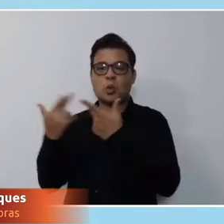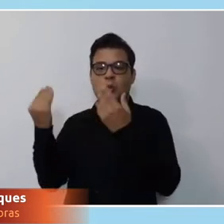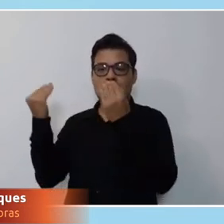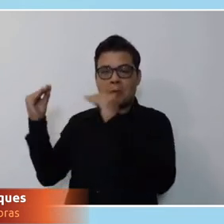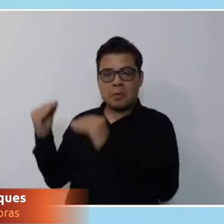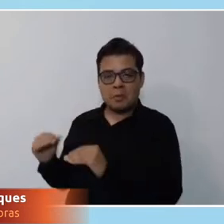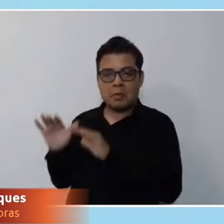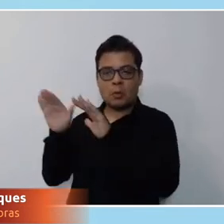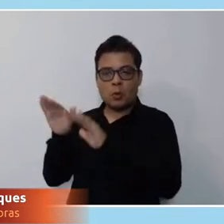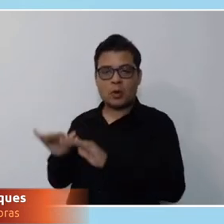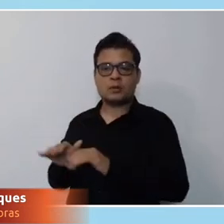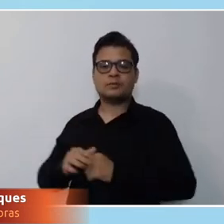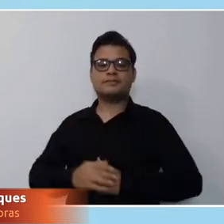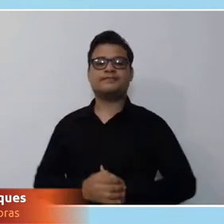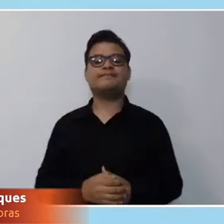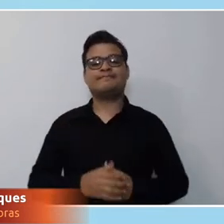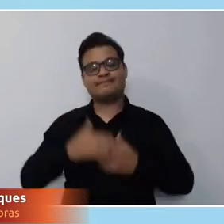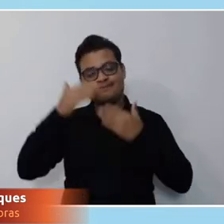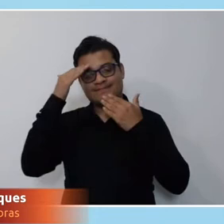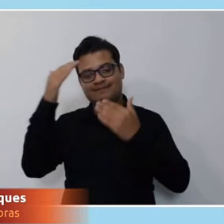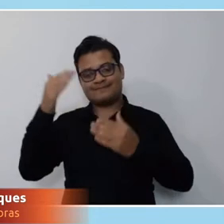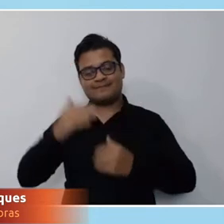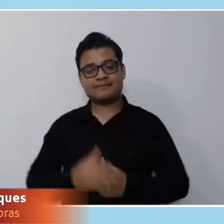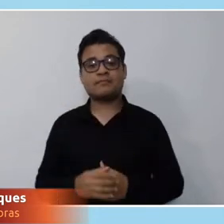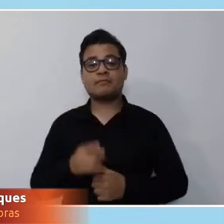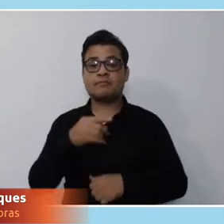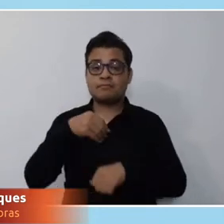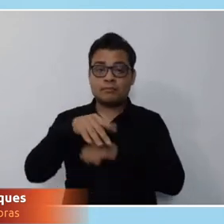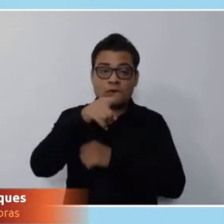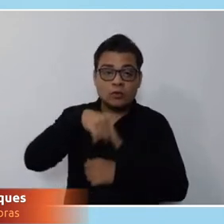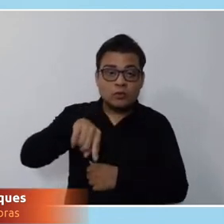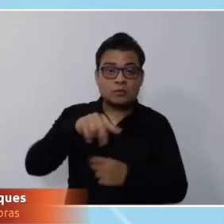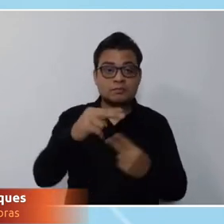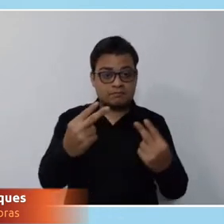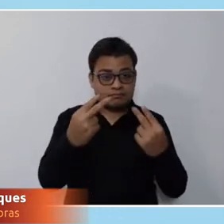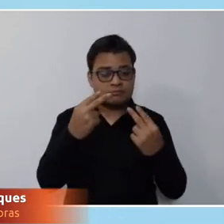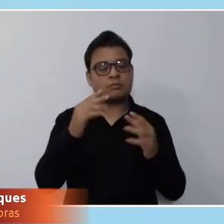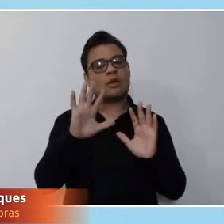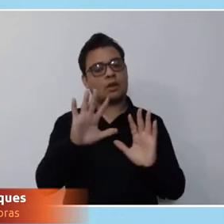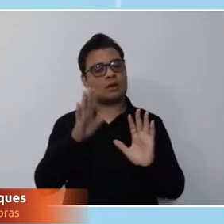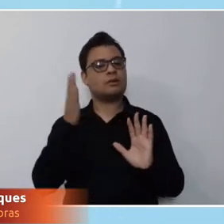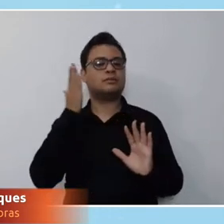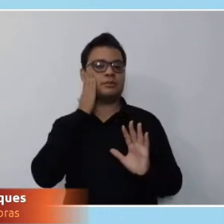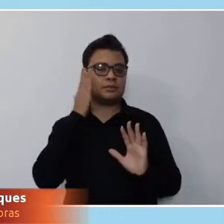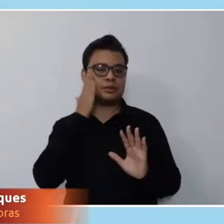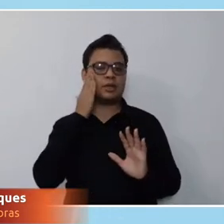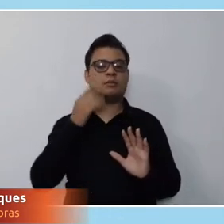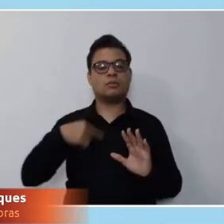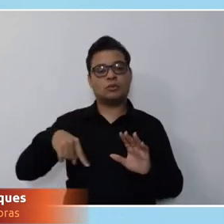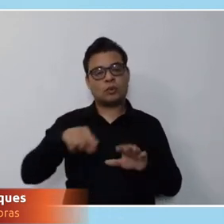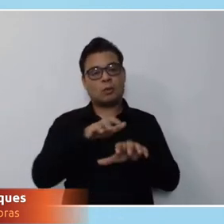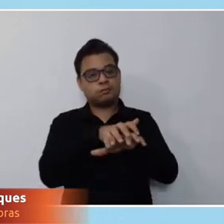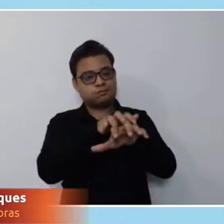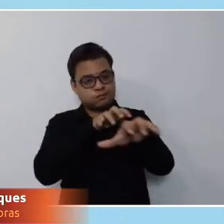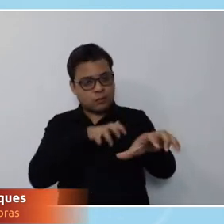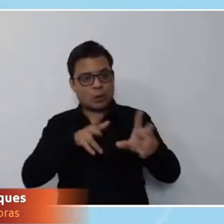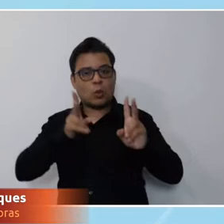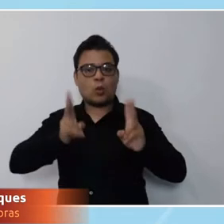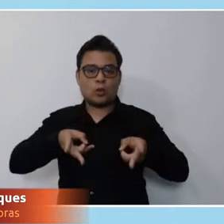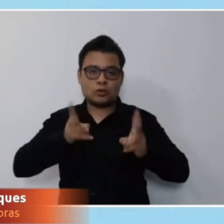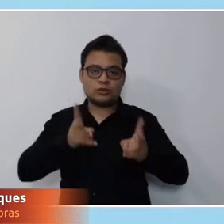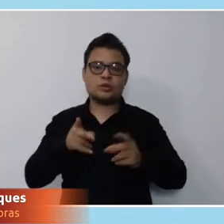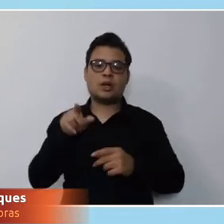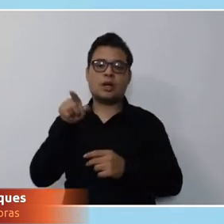Obrigada, Jade. Lembrando para você que está nos assistindo que nós estamos trabalhando ainda de forma remota, então a Jade está na casa dela, eu na